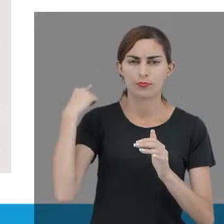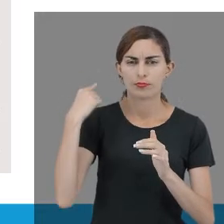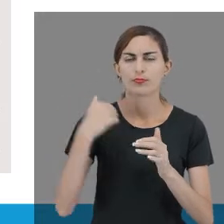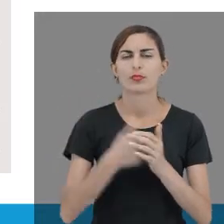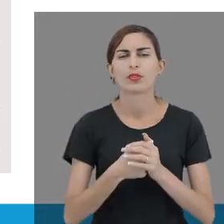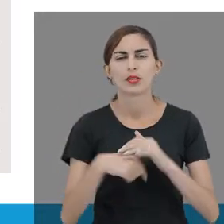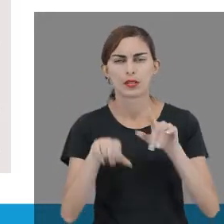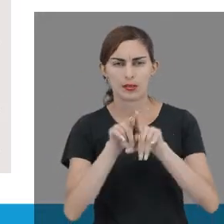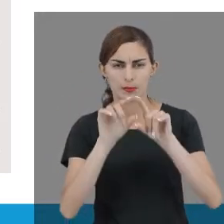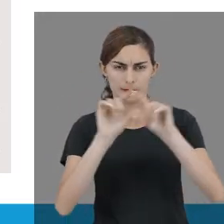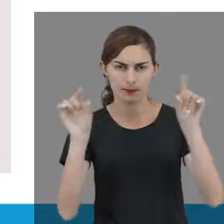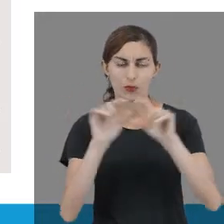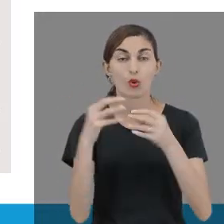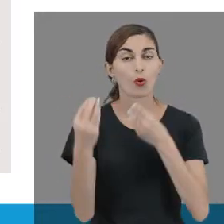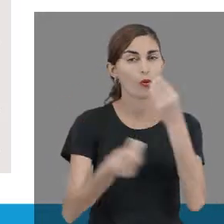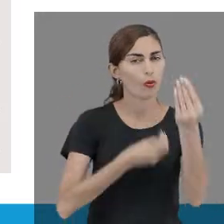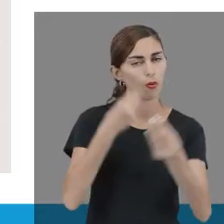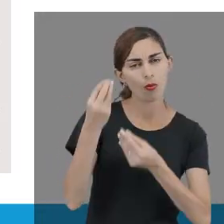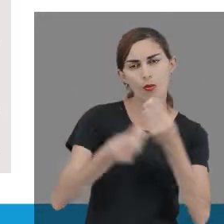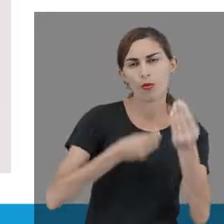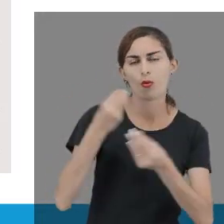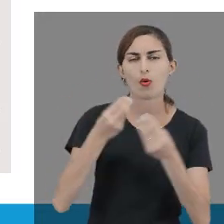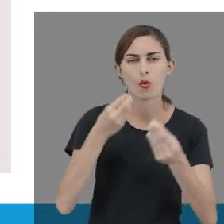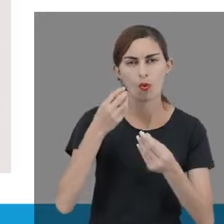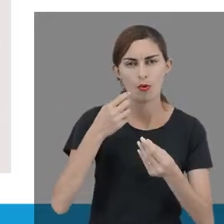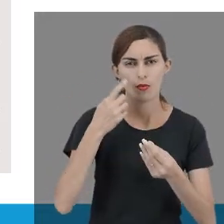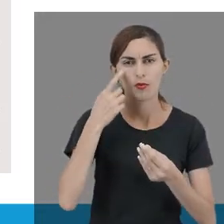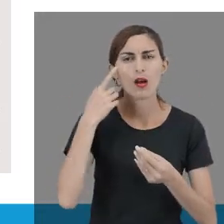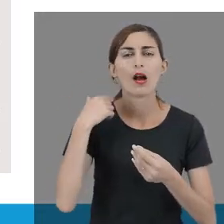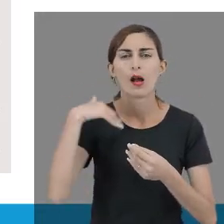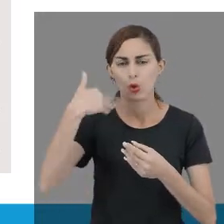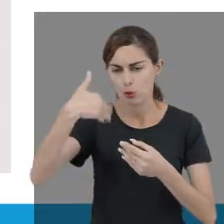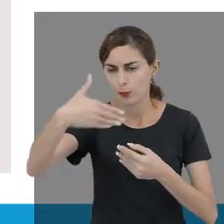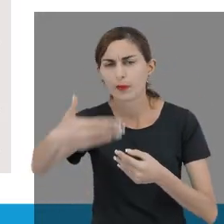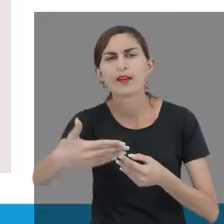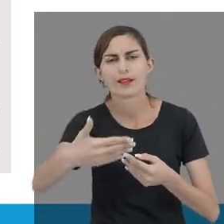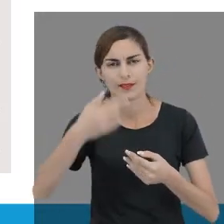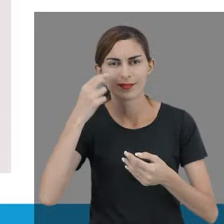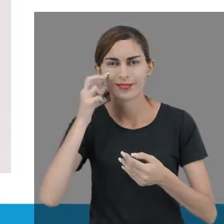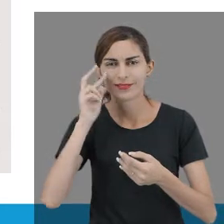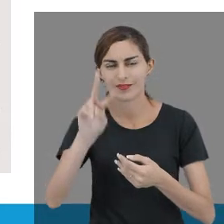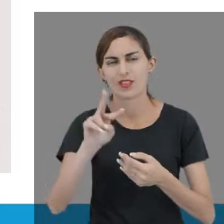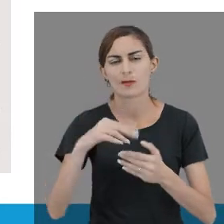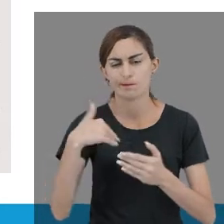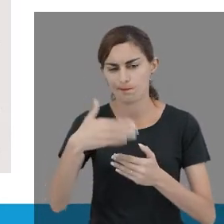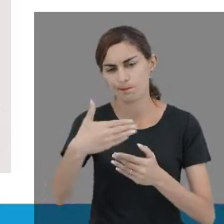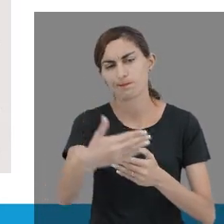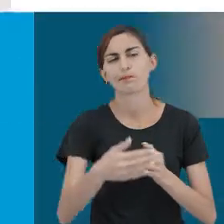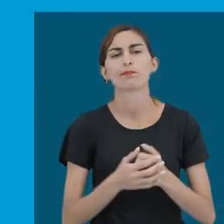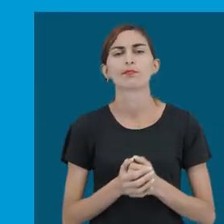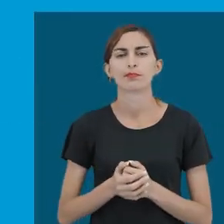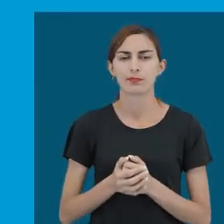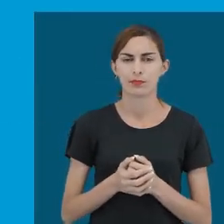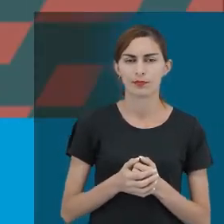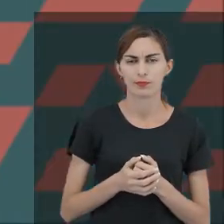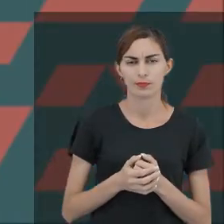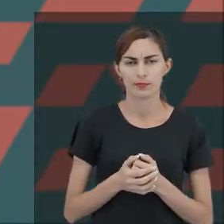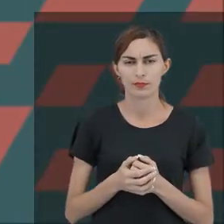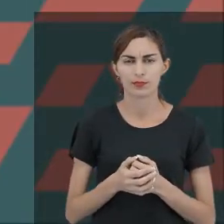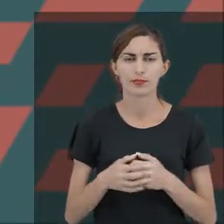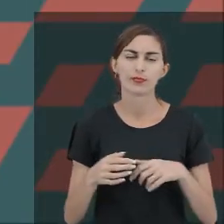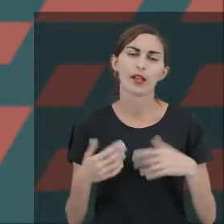nota é atualizada, então você pode se manter acompanhando esse evento em modo contínuo, certo?